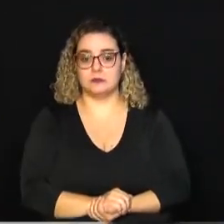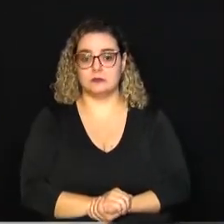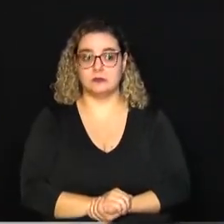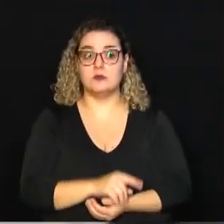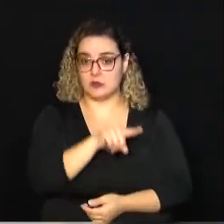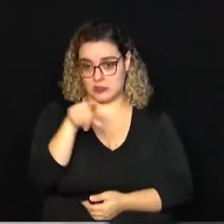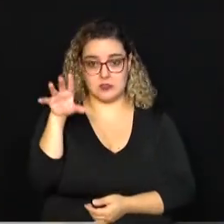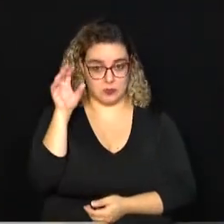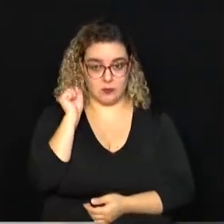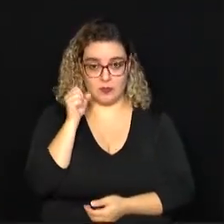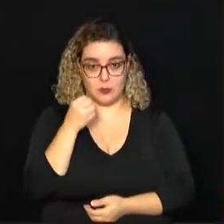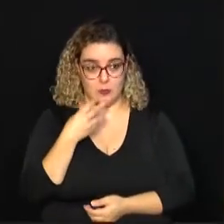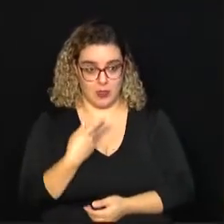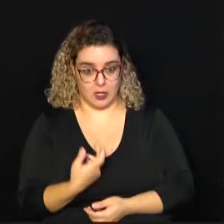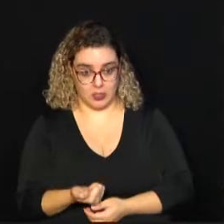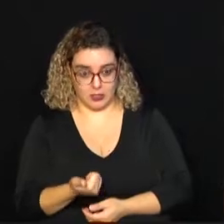bem?